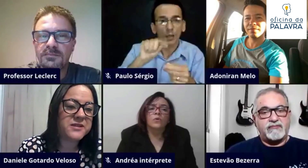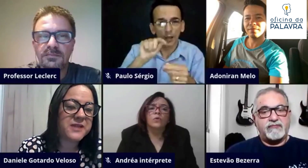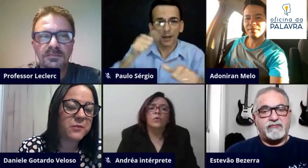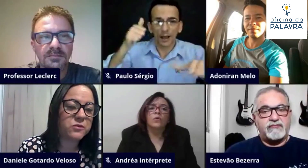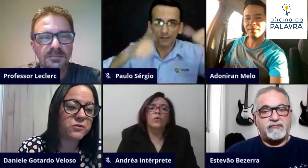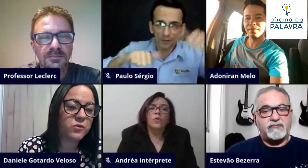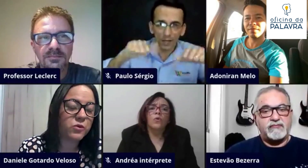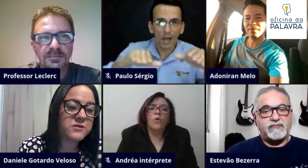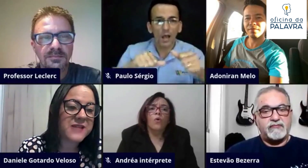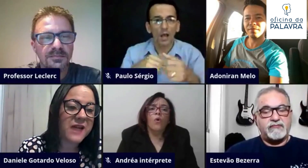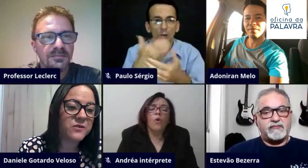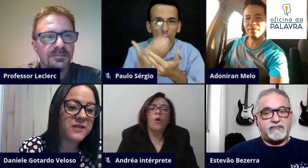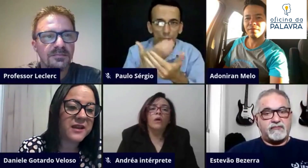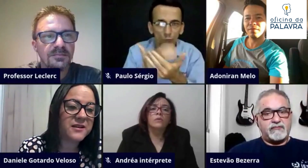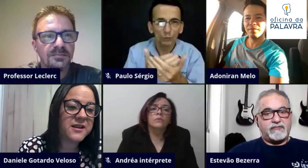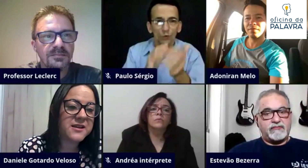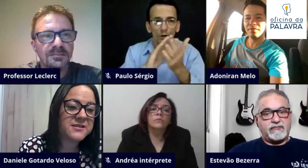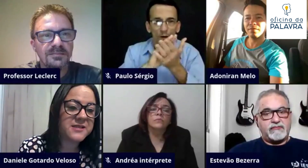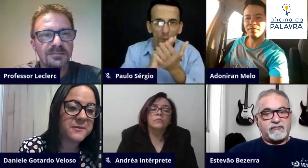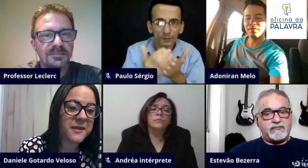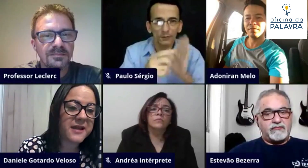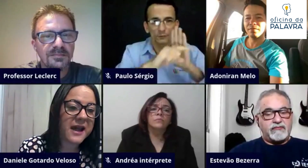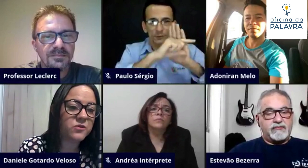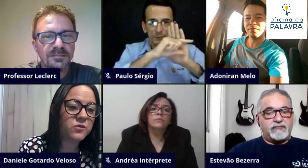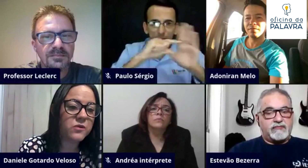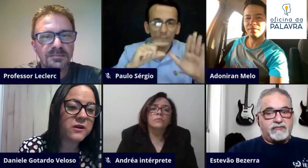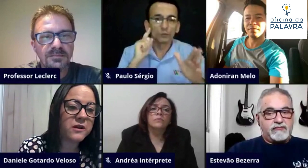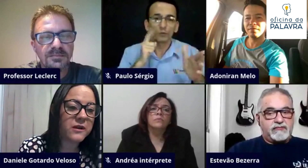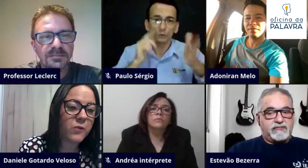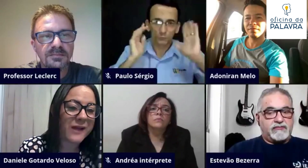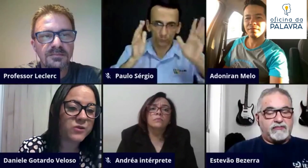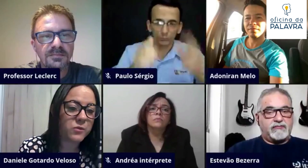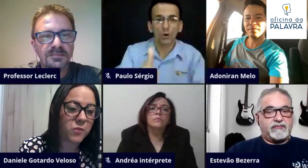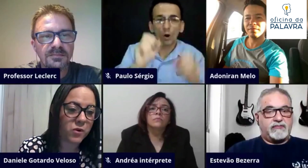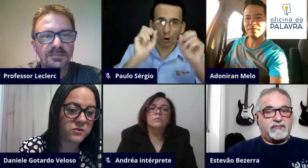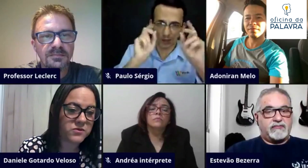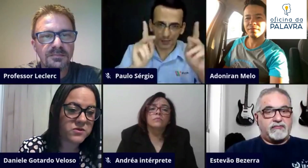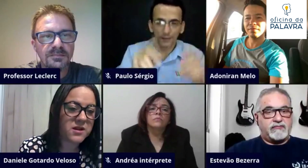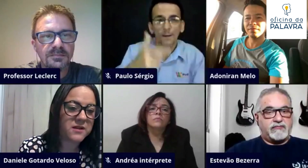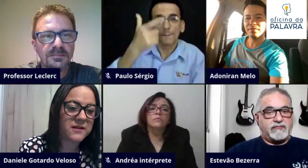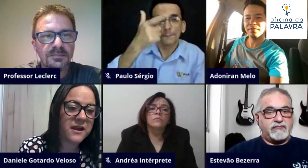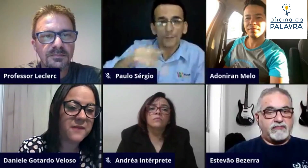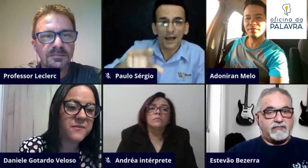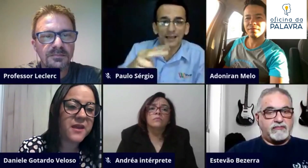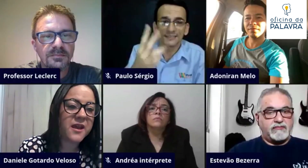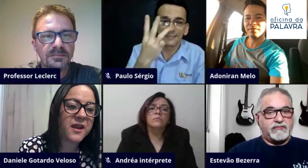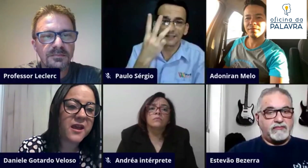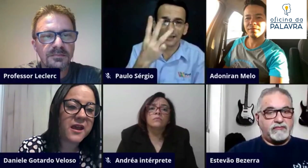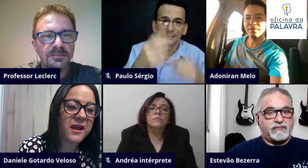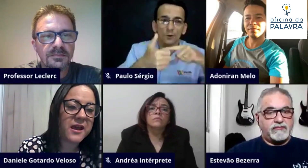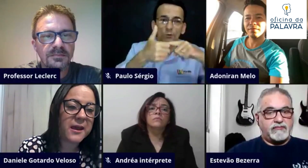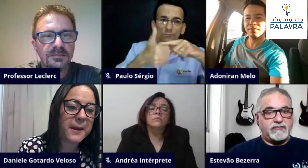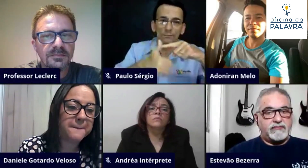E, por exemplo, o glossário tem se empenhado em 4 polos, né?